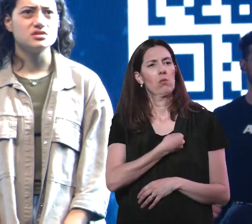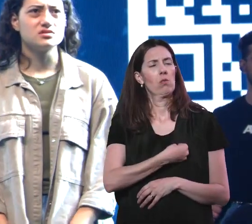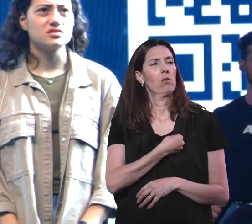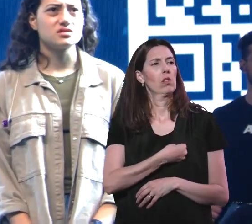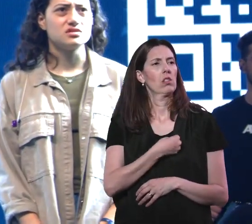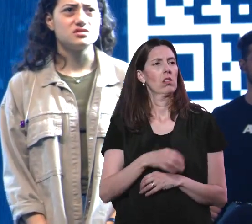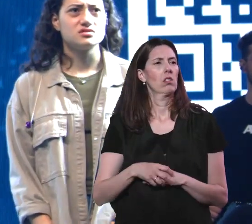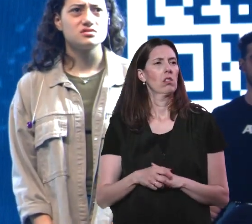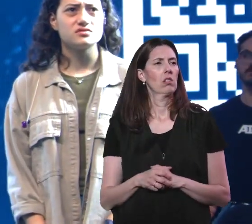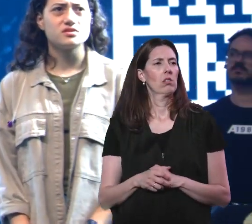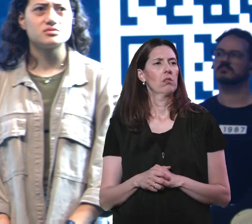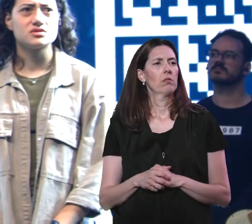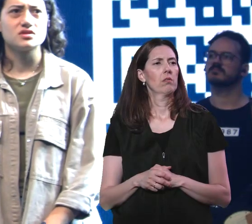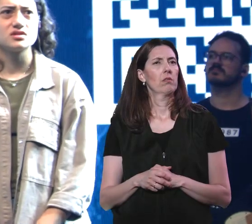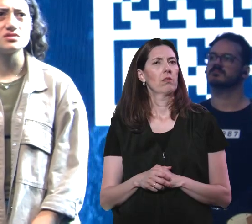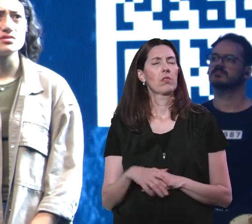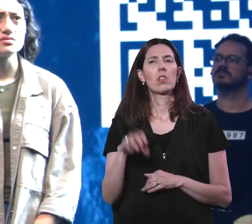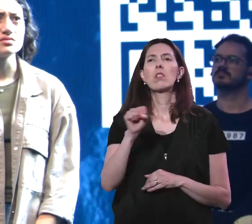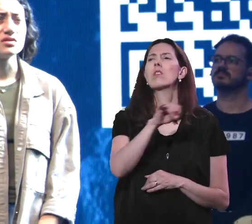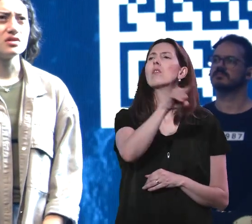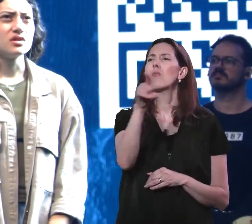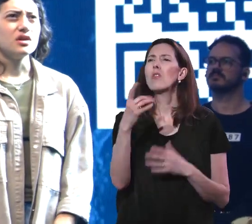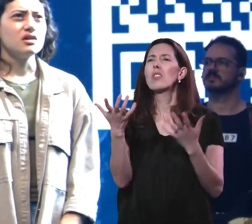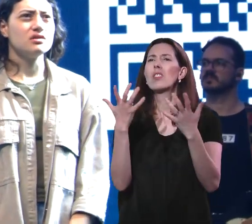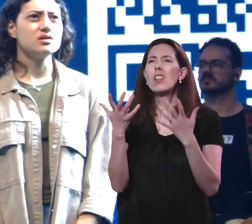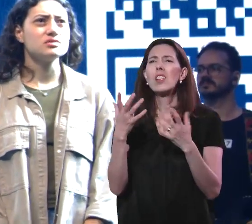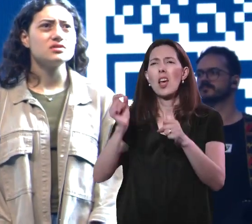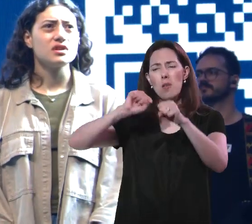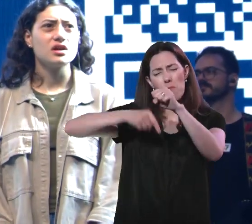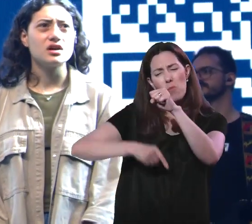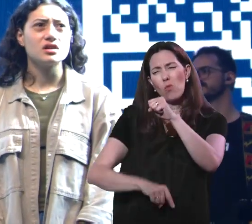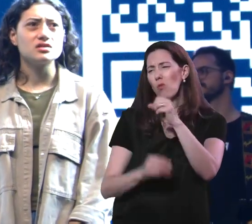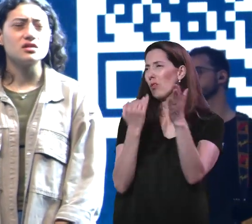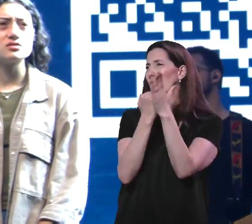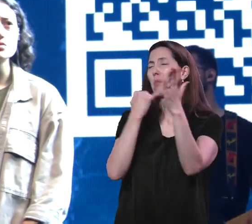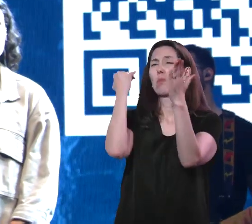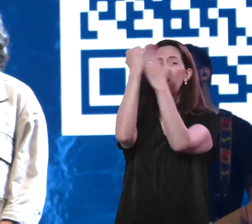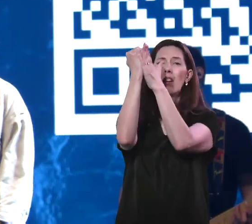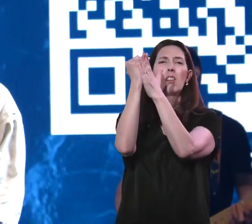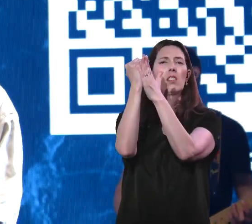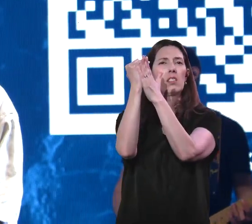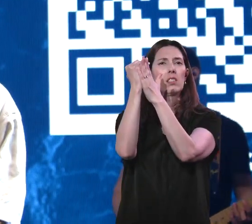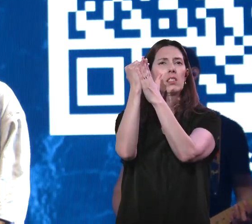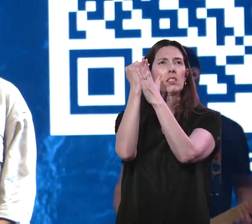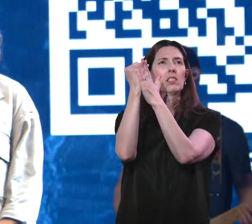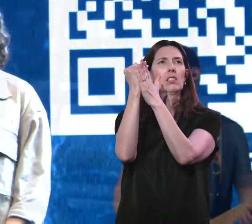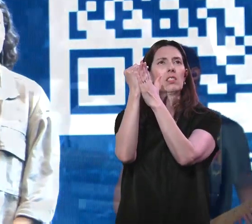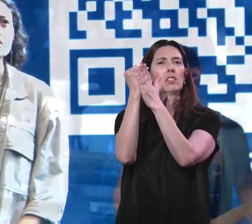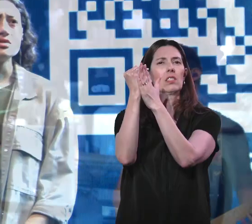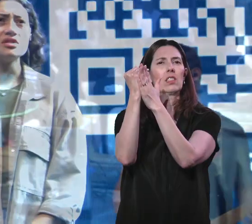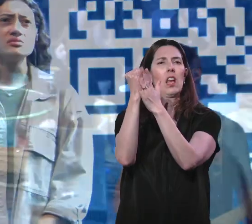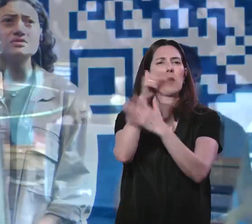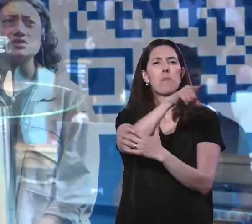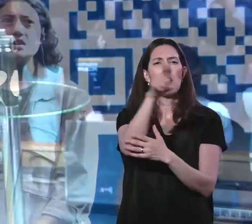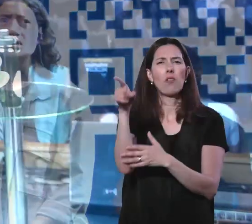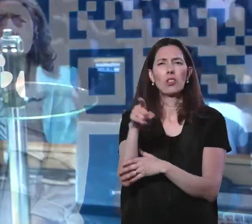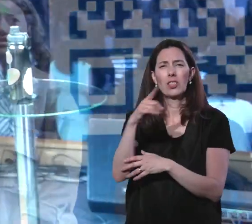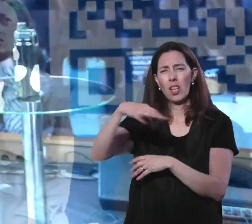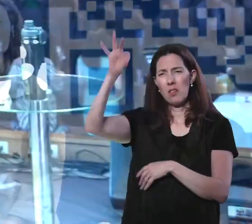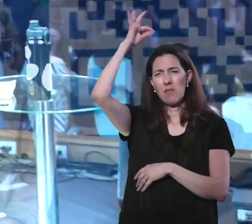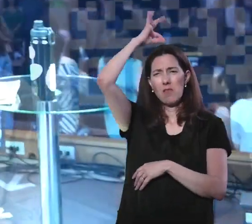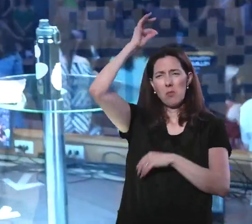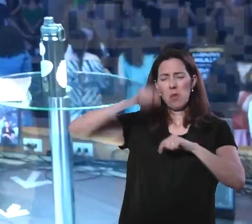Ou se você quer 500 metros a mais, venha para que você receba uma oração e fique cheio do Espírito